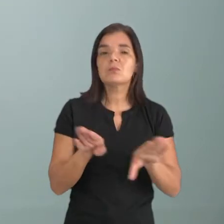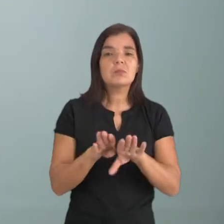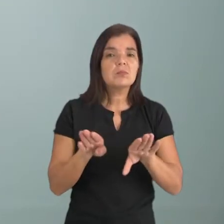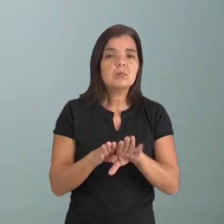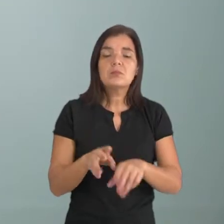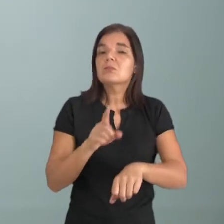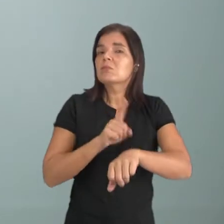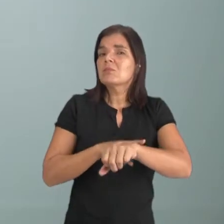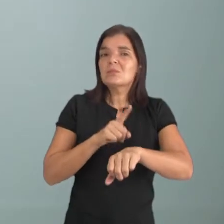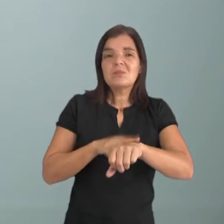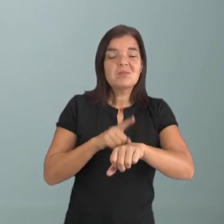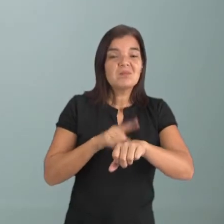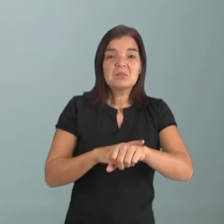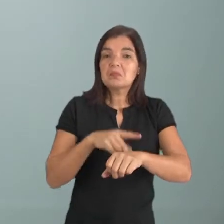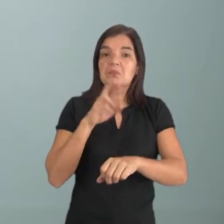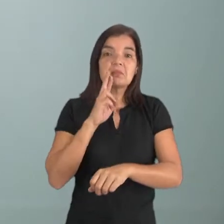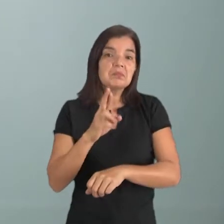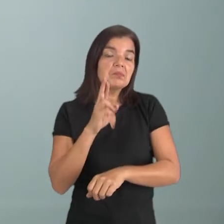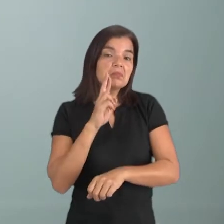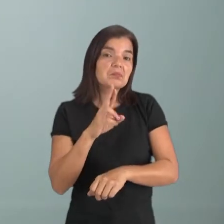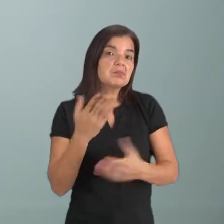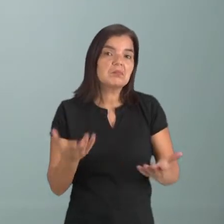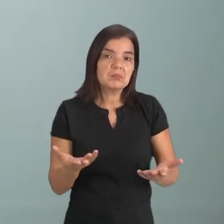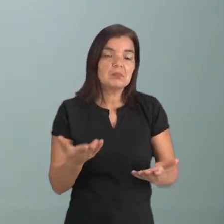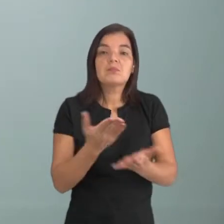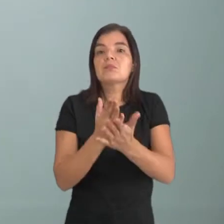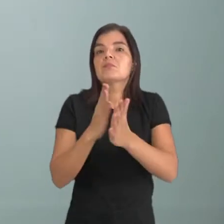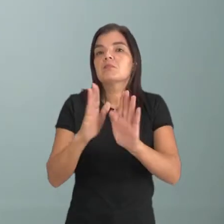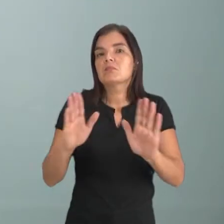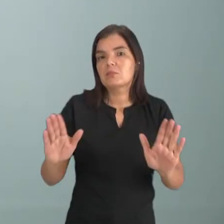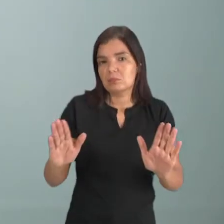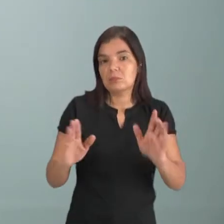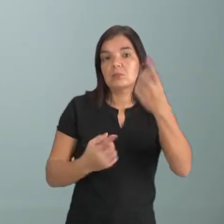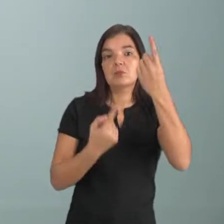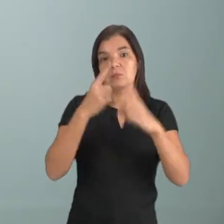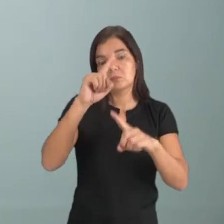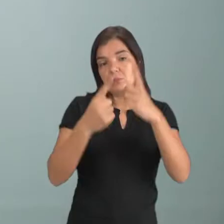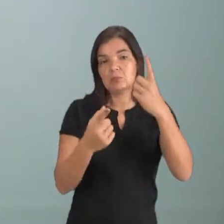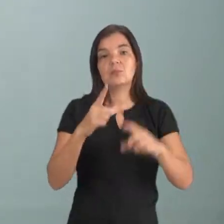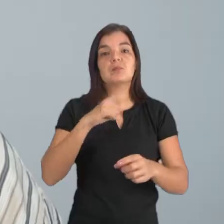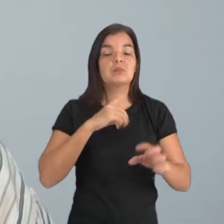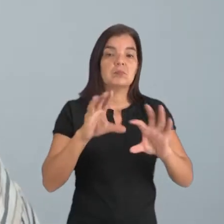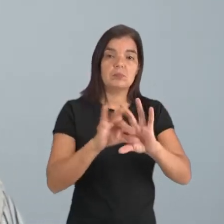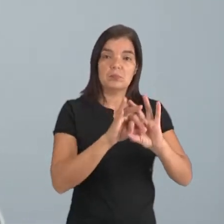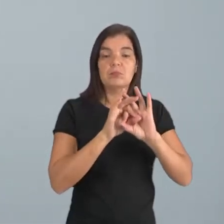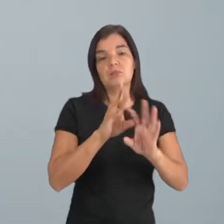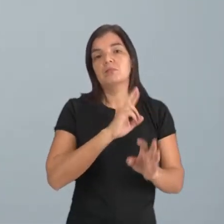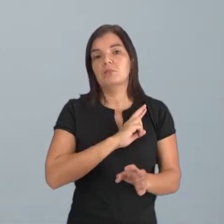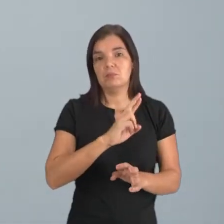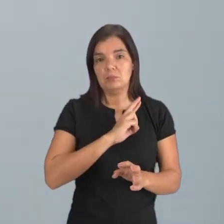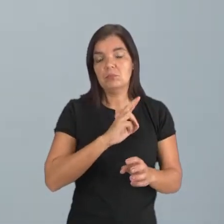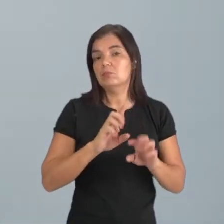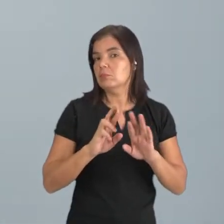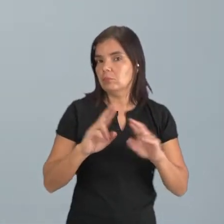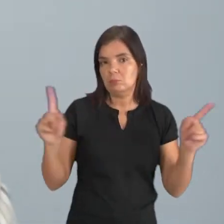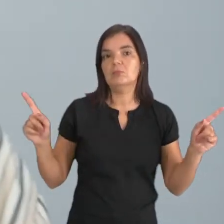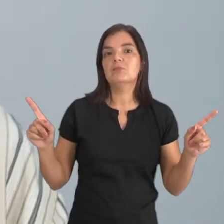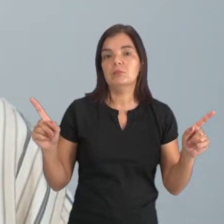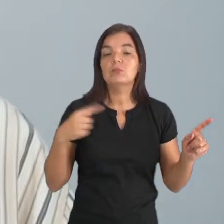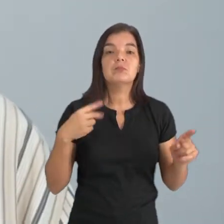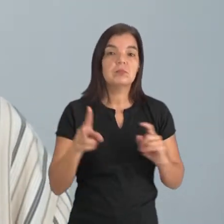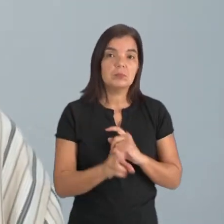momento houve uma especulação por se acabar com o carnaval por ter uma ligação religiosa. Pelo contrário,